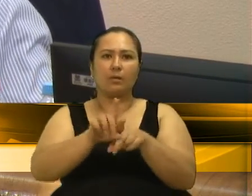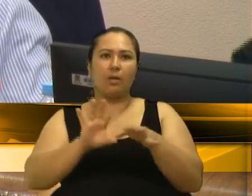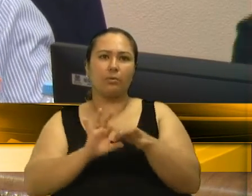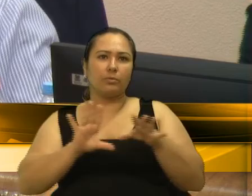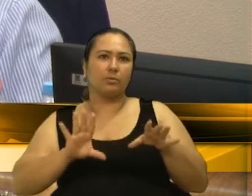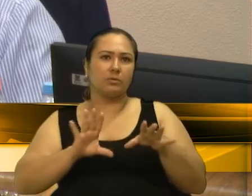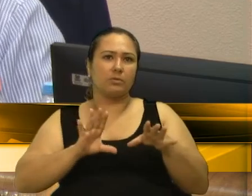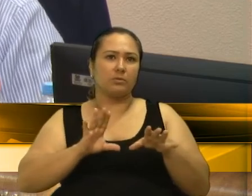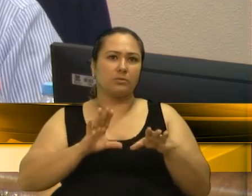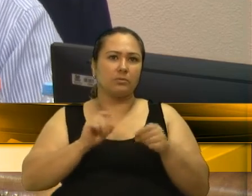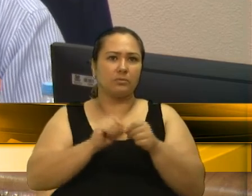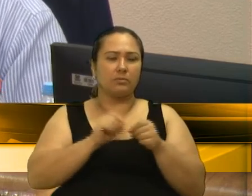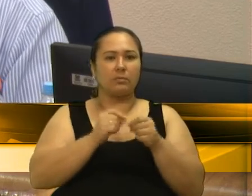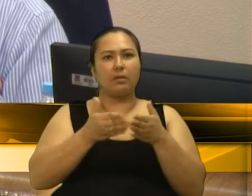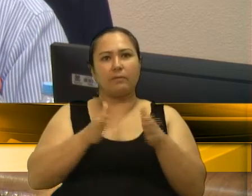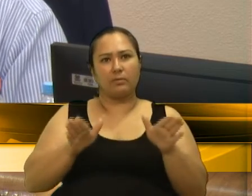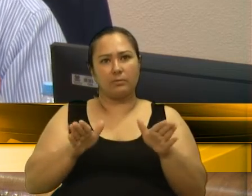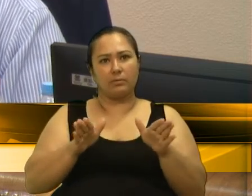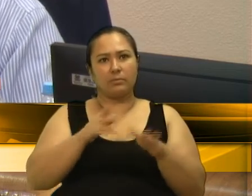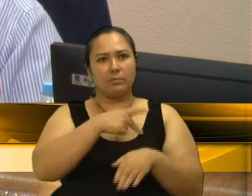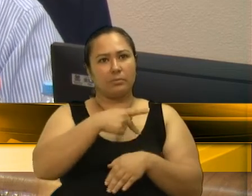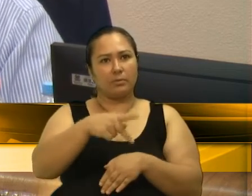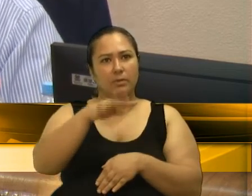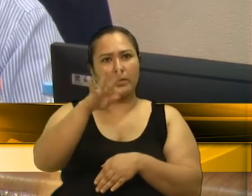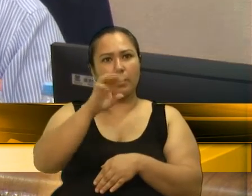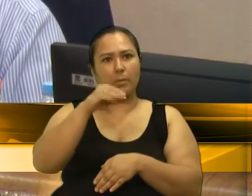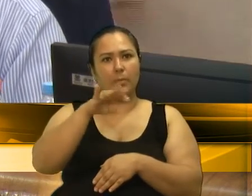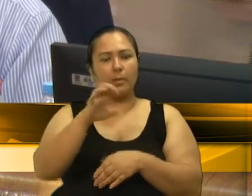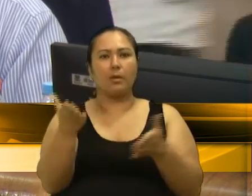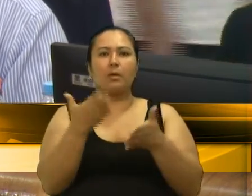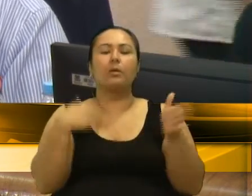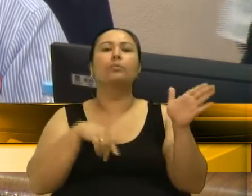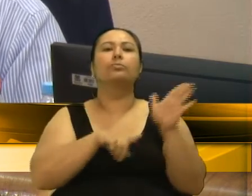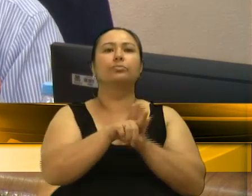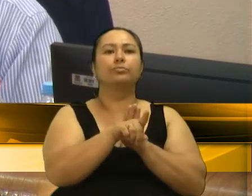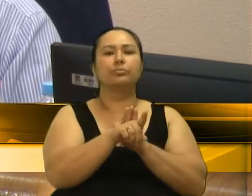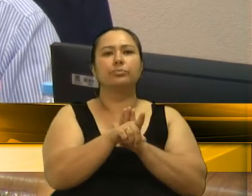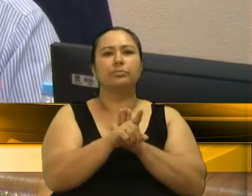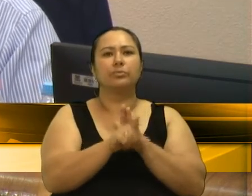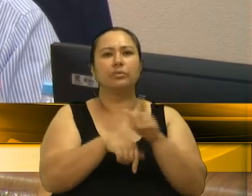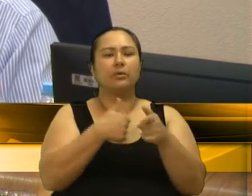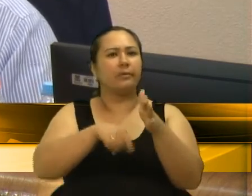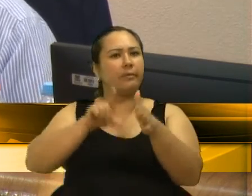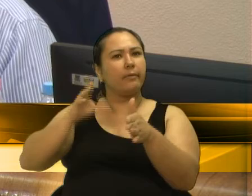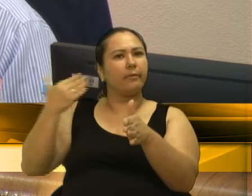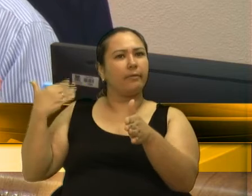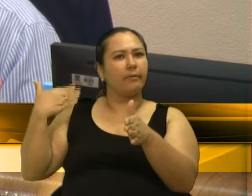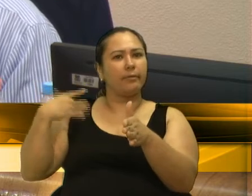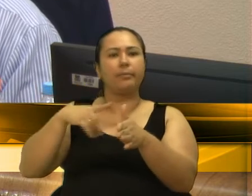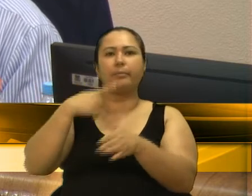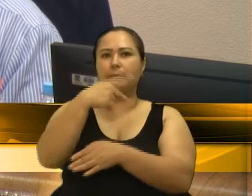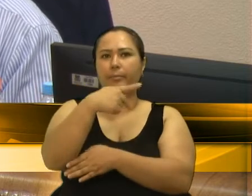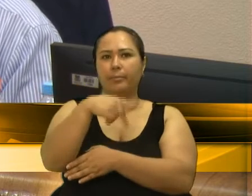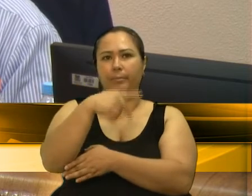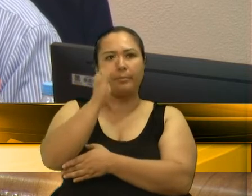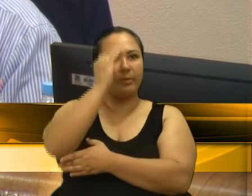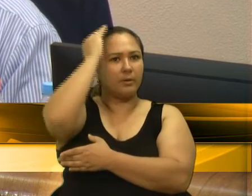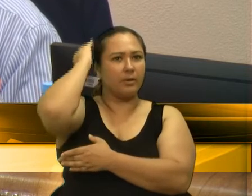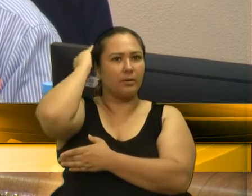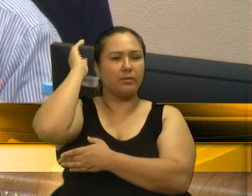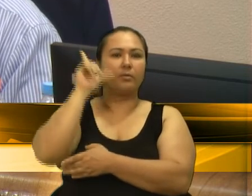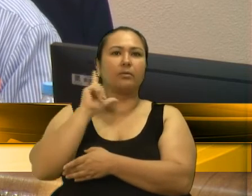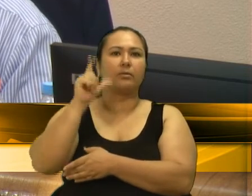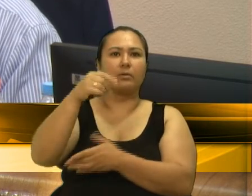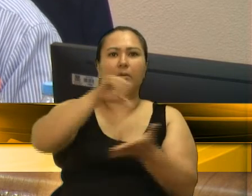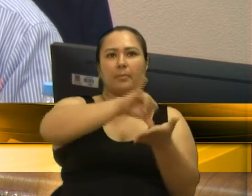evento. Presidente Tomé, faço minha última questão. Considerando que em edições anteriores o próprio prefeito Daniel Guerra dirigiu-se à praça e também